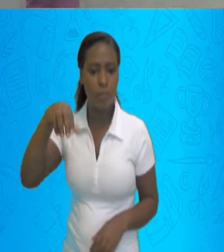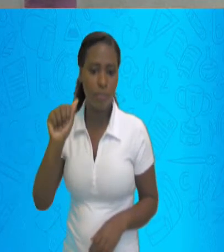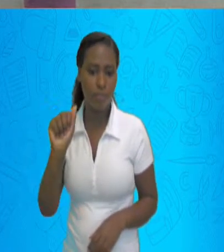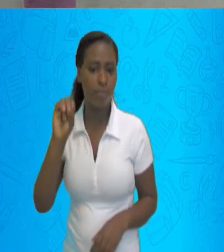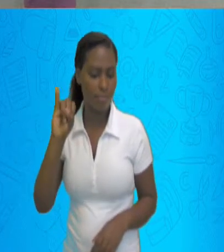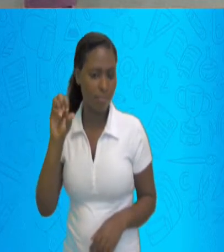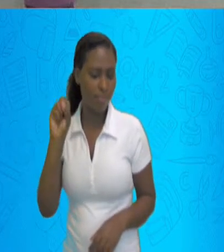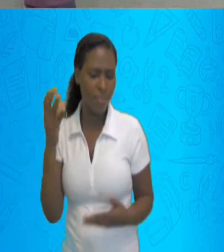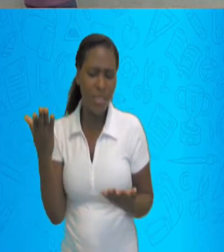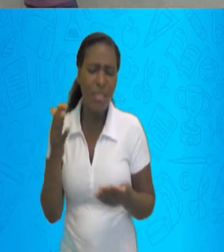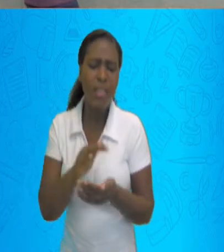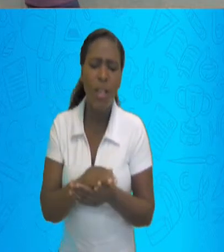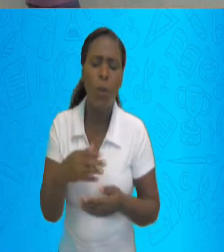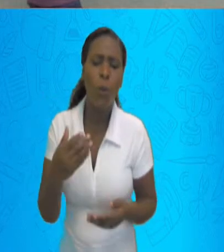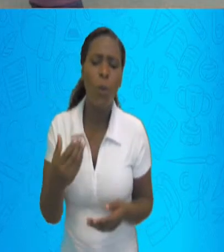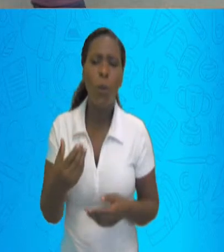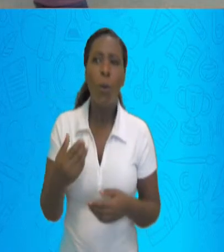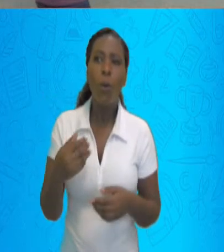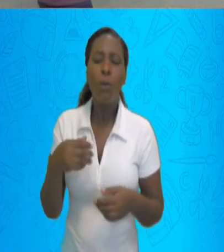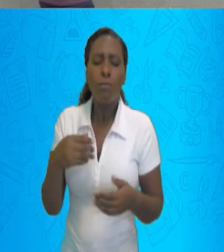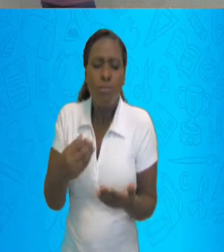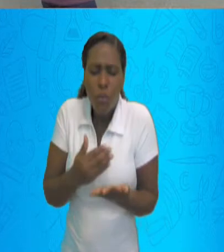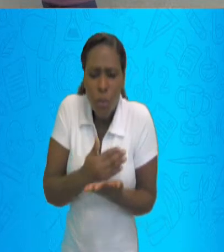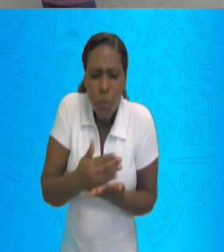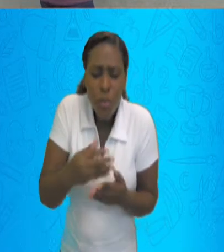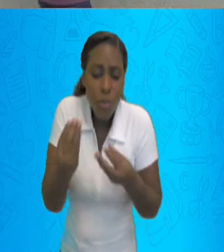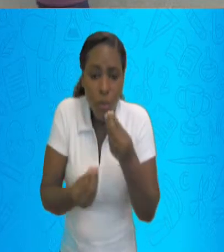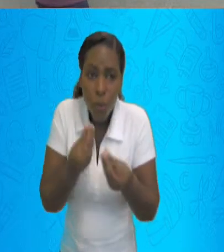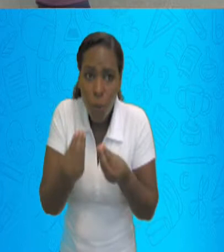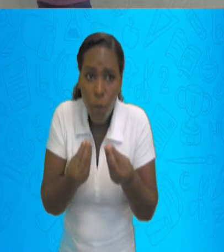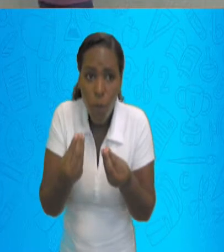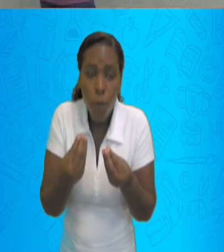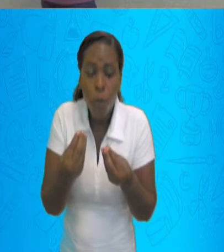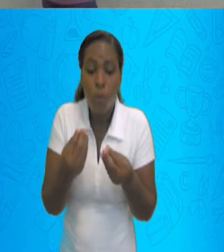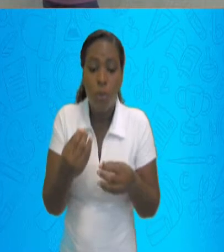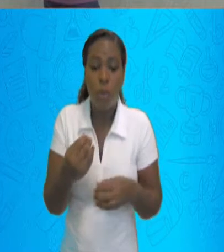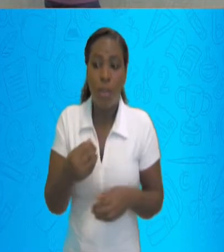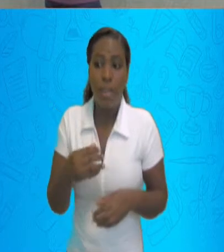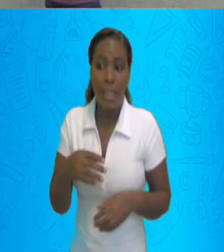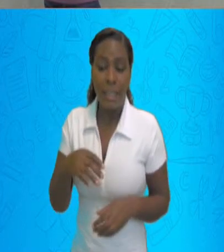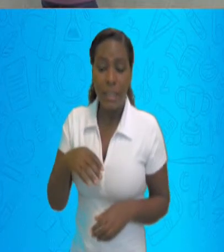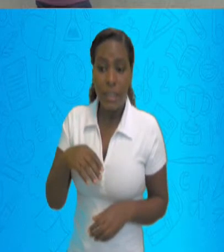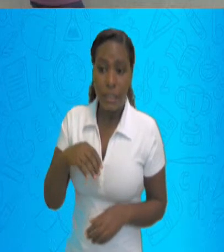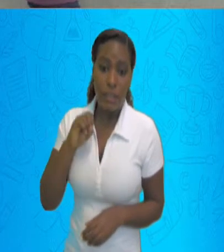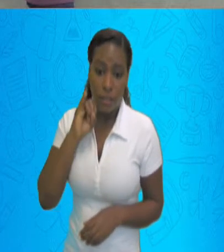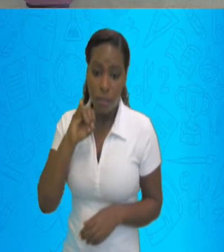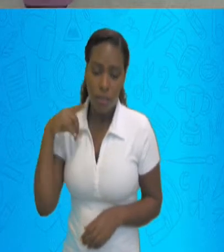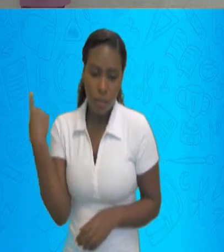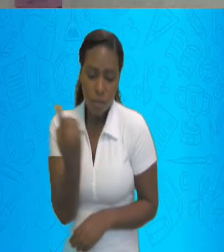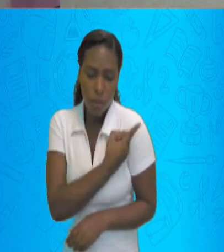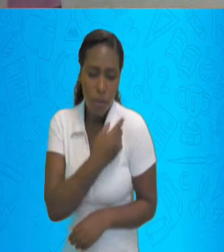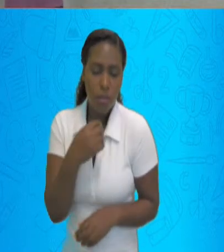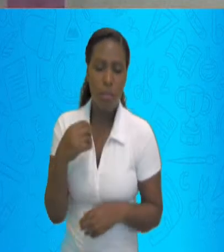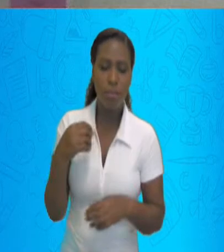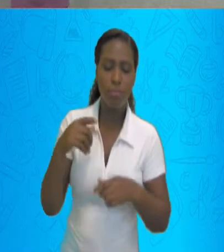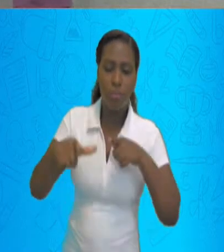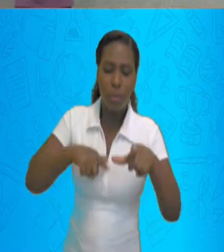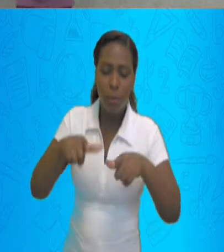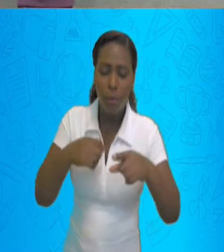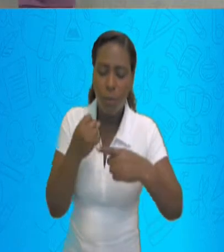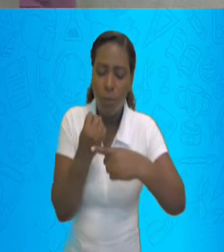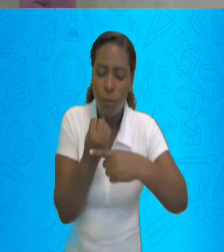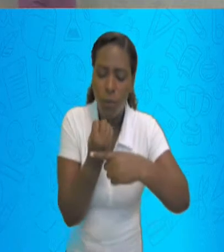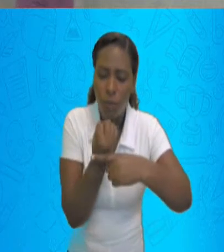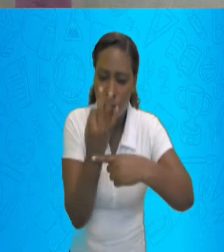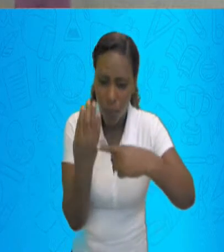de dividir quantidades. Então, quando a gente for trabalhar fração, as frações, a gente vai perceber que nós estamos